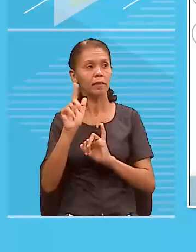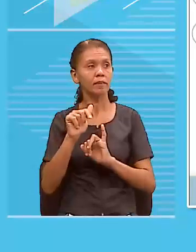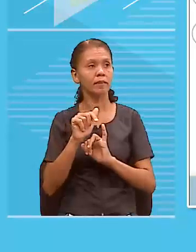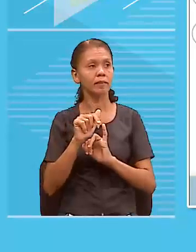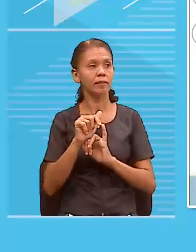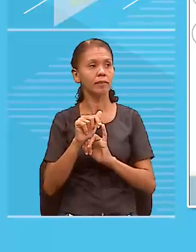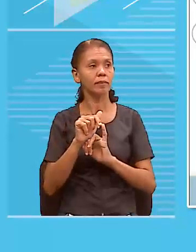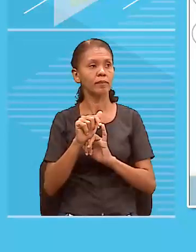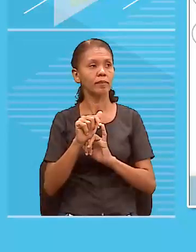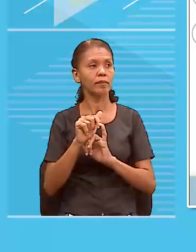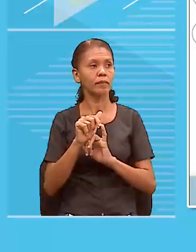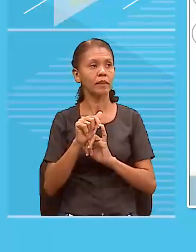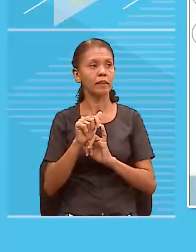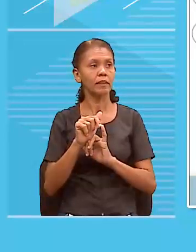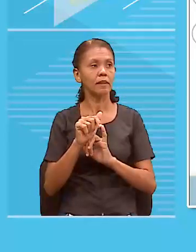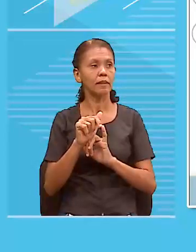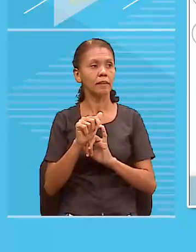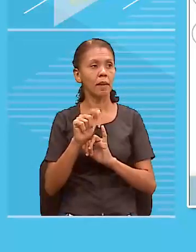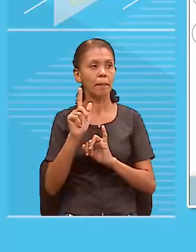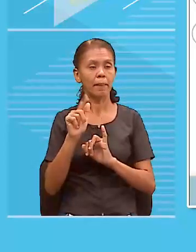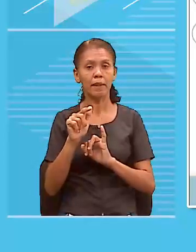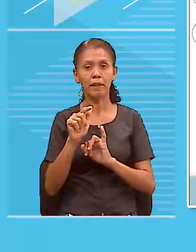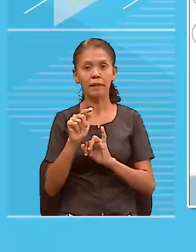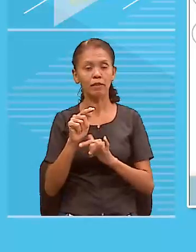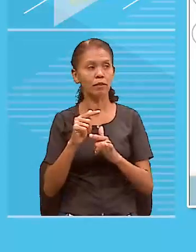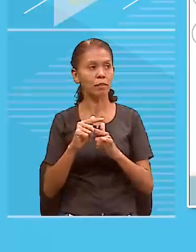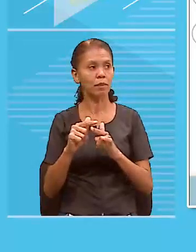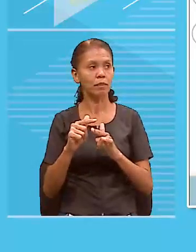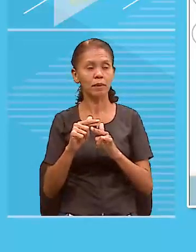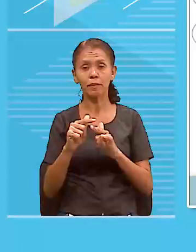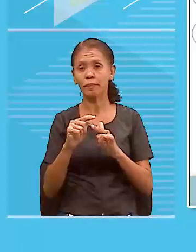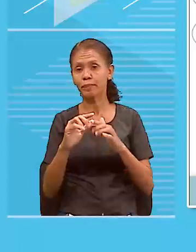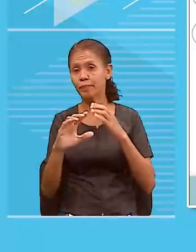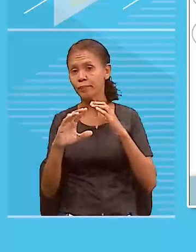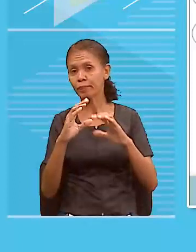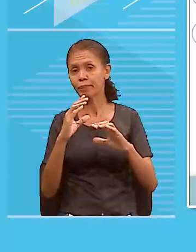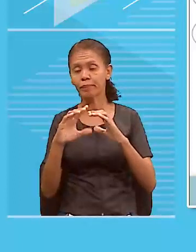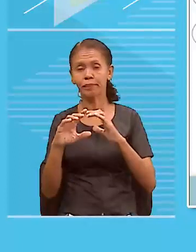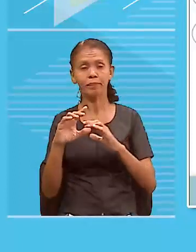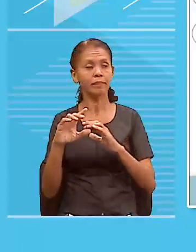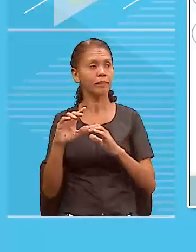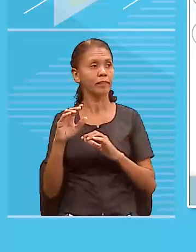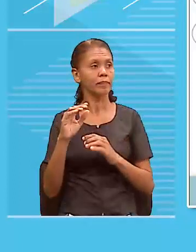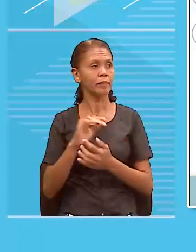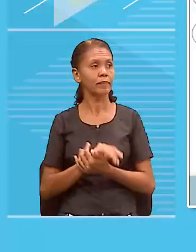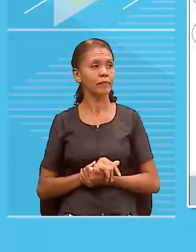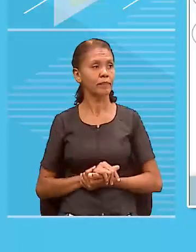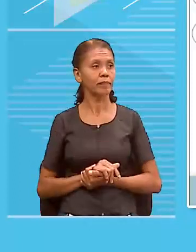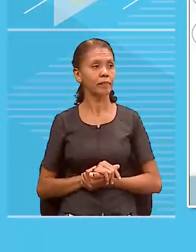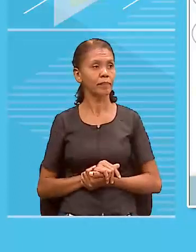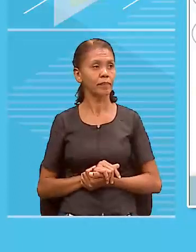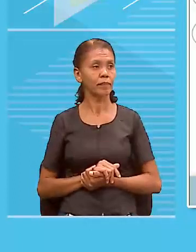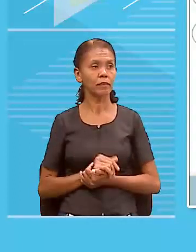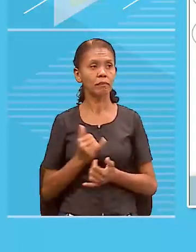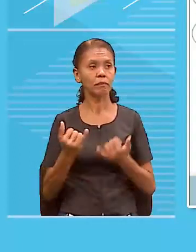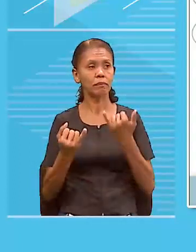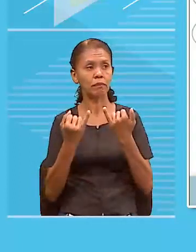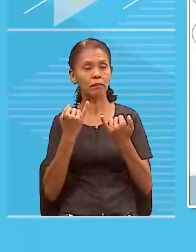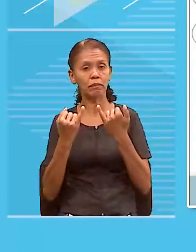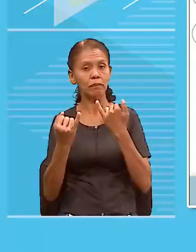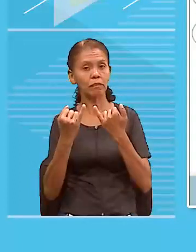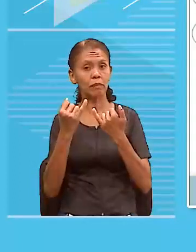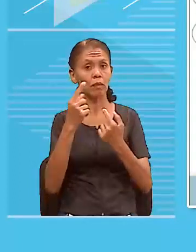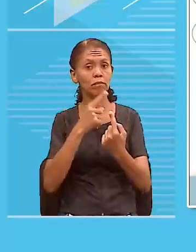situações comunicativas Oi e aí passamos a considerar Quem são os interlocutores